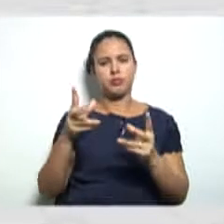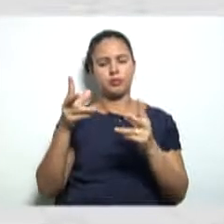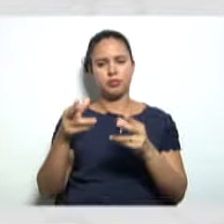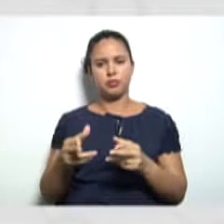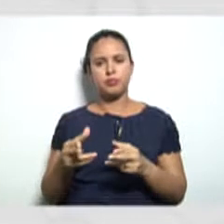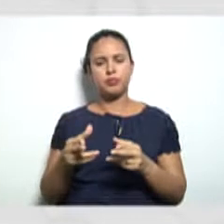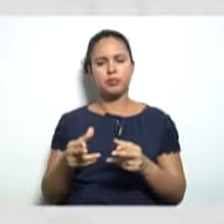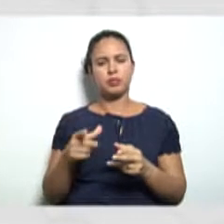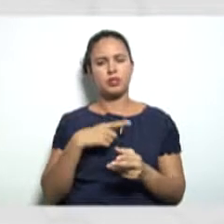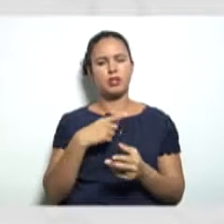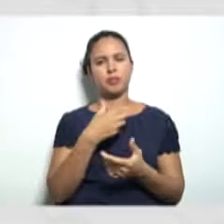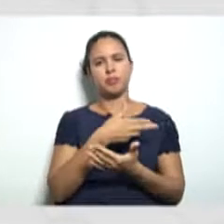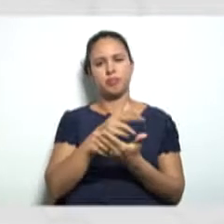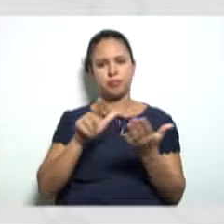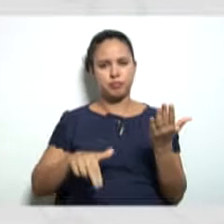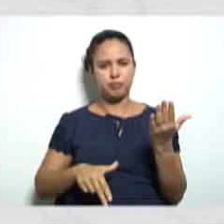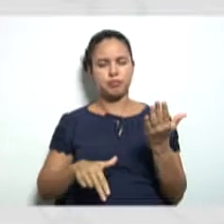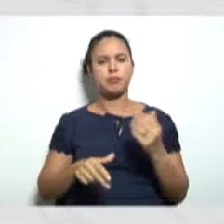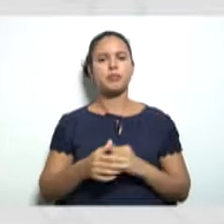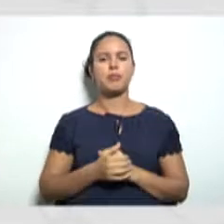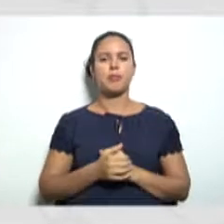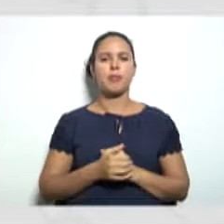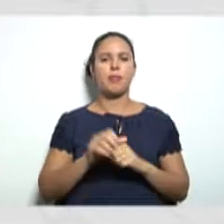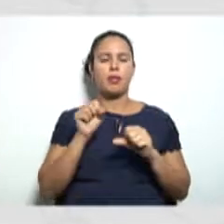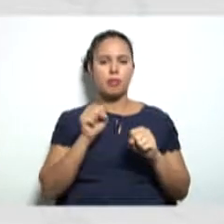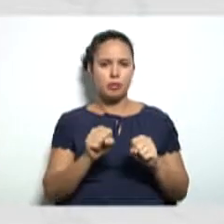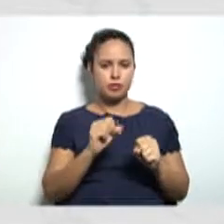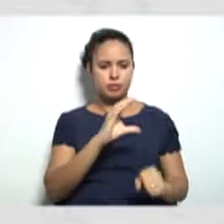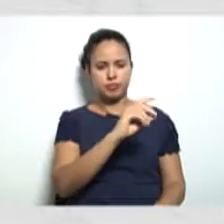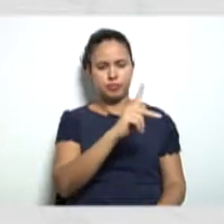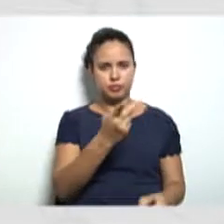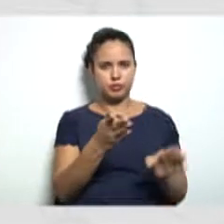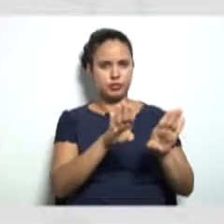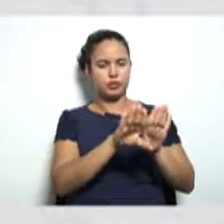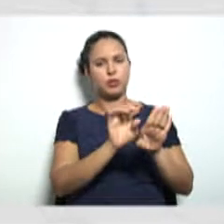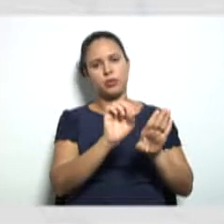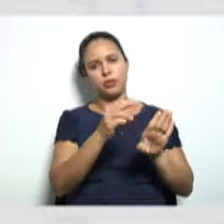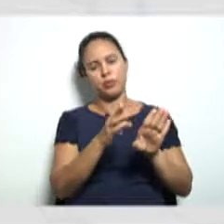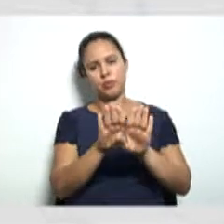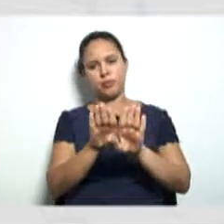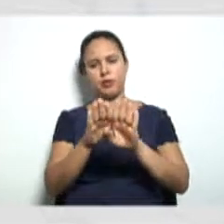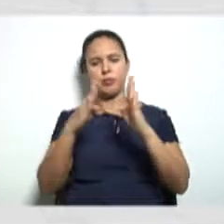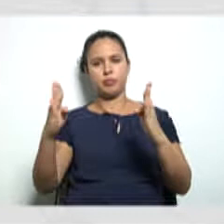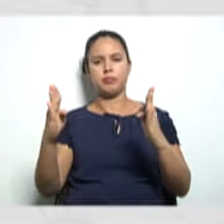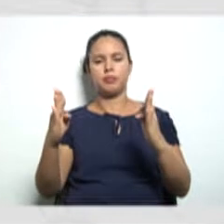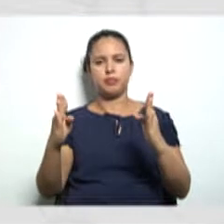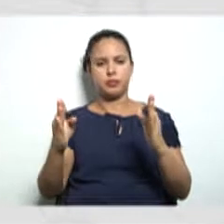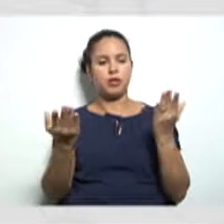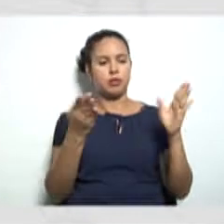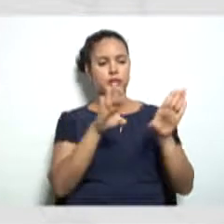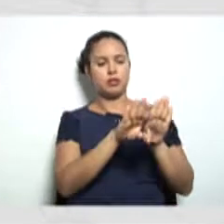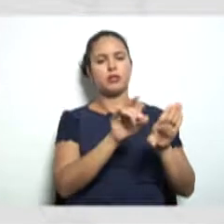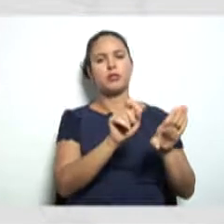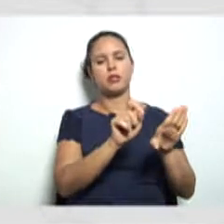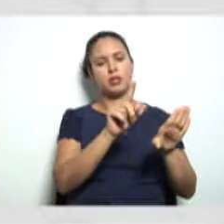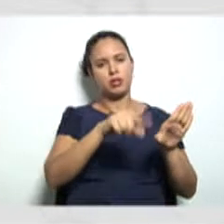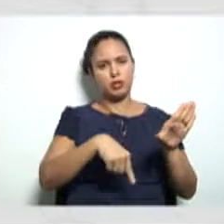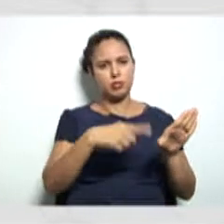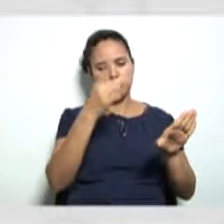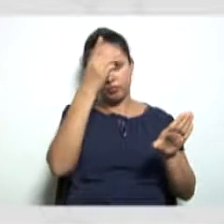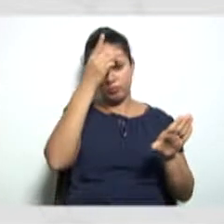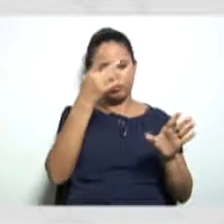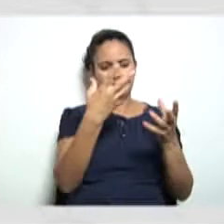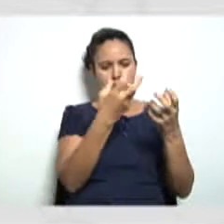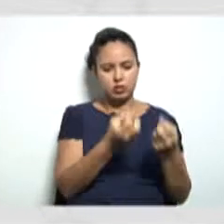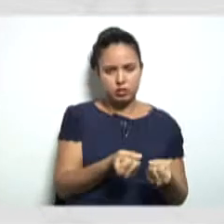Brasil e no mundo. Podem ser cooperativas fechadas ou abertas, e as fechadas são aquelas que admitem pessoas do mesmo grupo